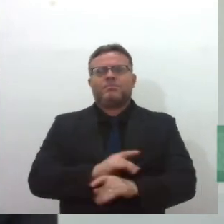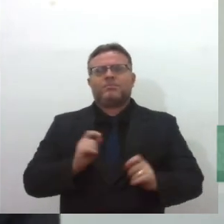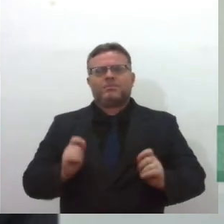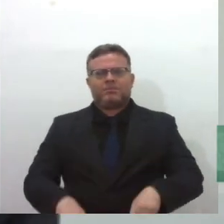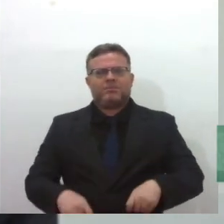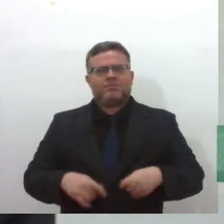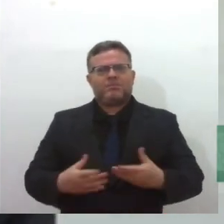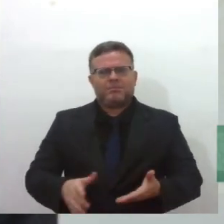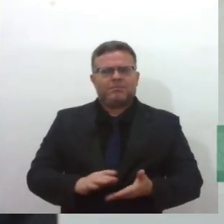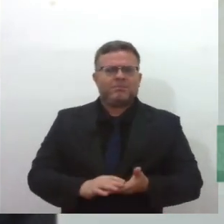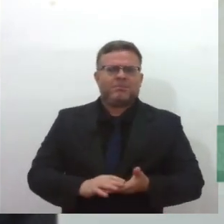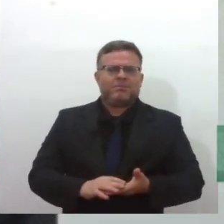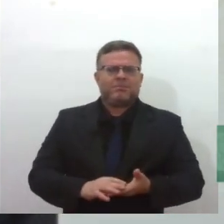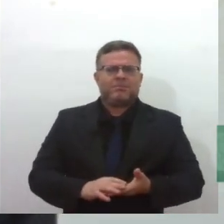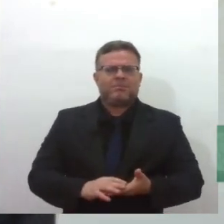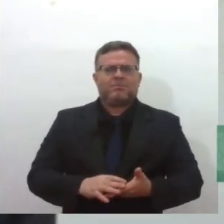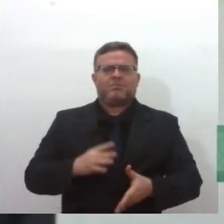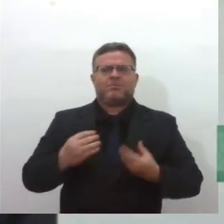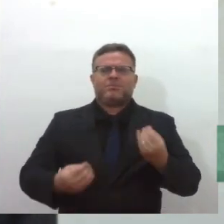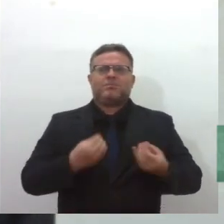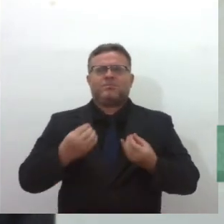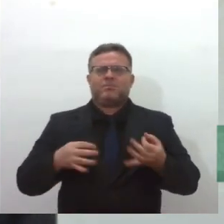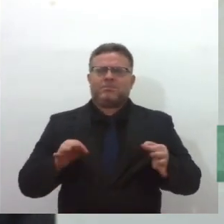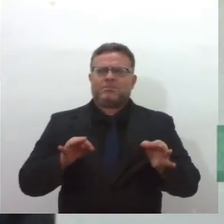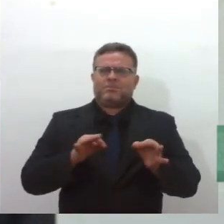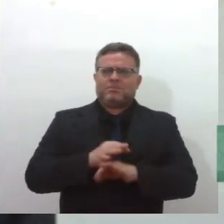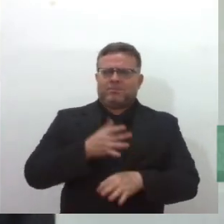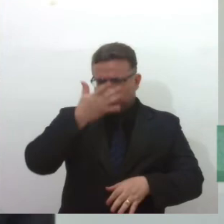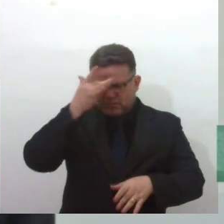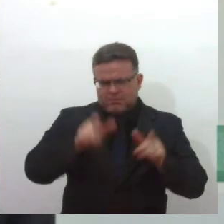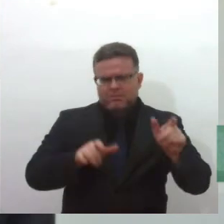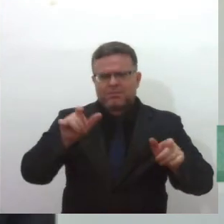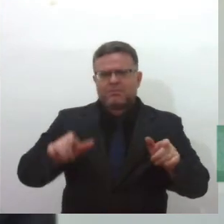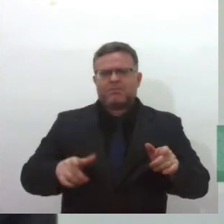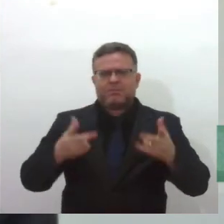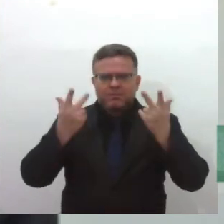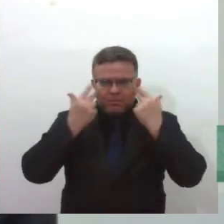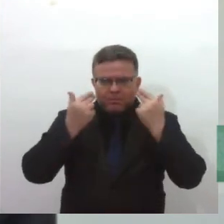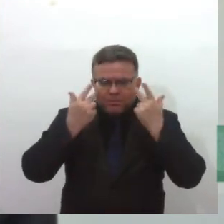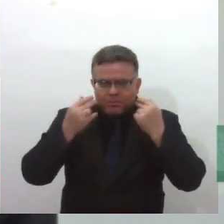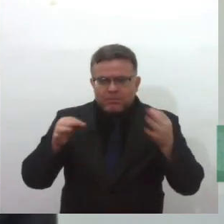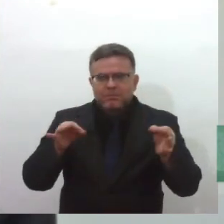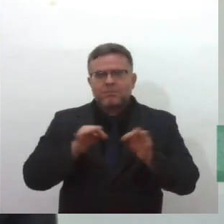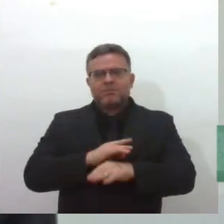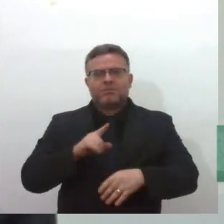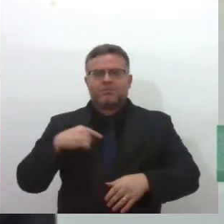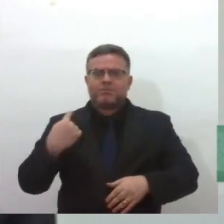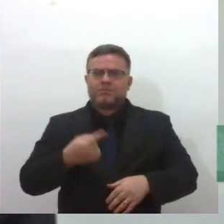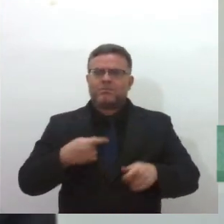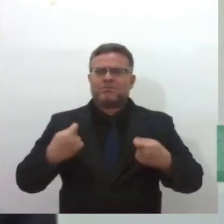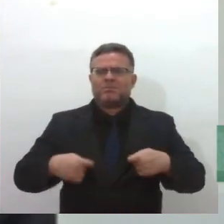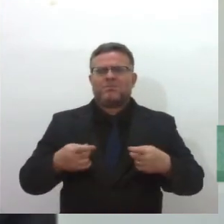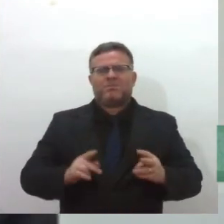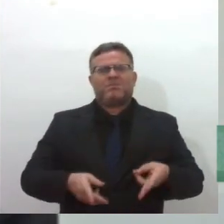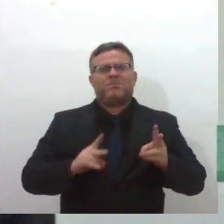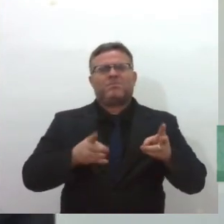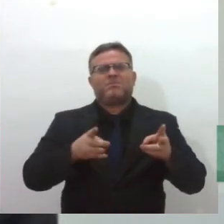mal. Não, são pessoas comuns que têm esse distúrbio da sexualidade e que nós precisamos